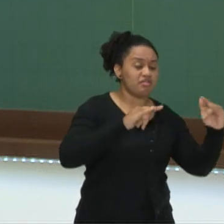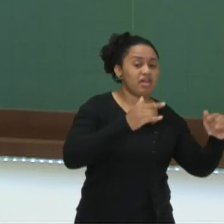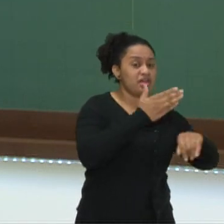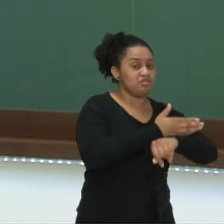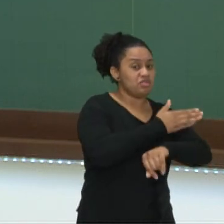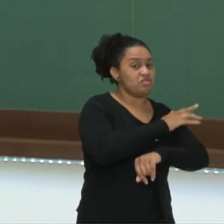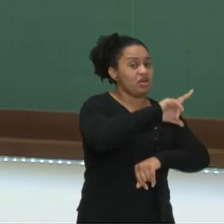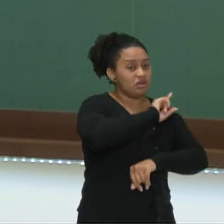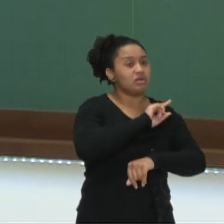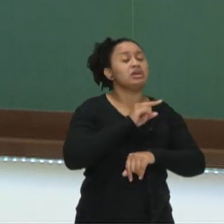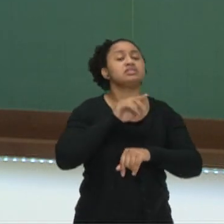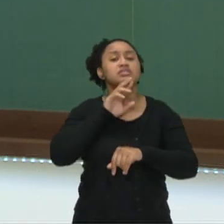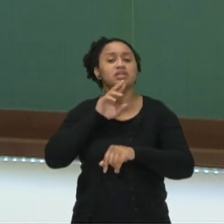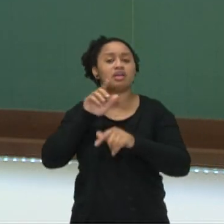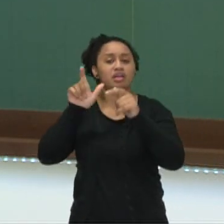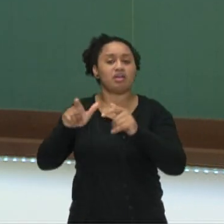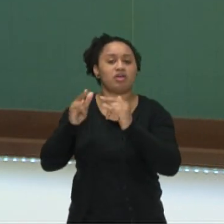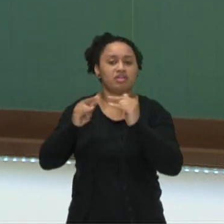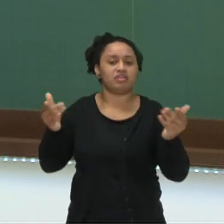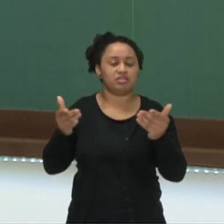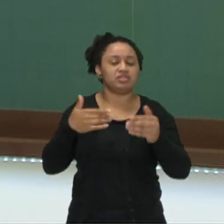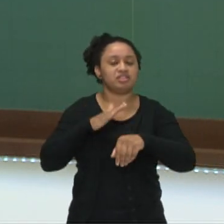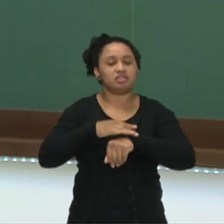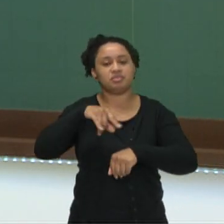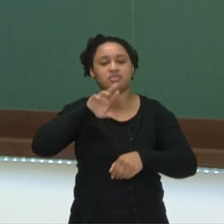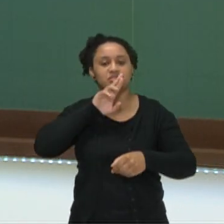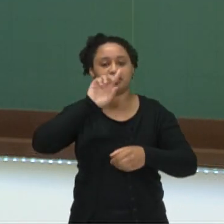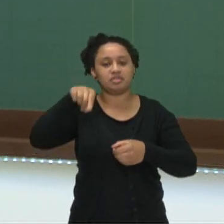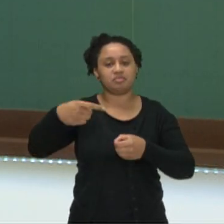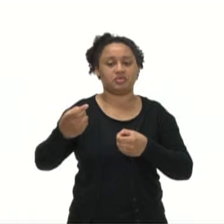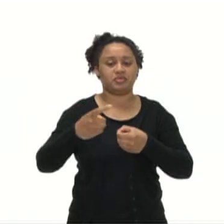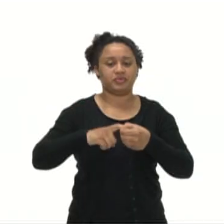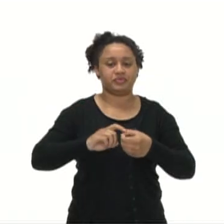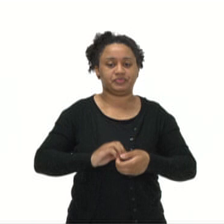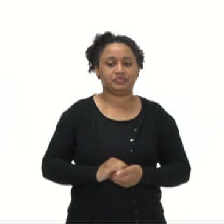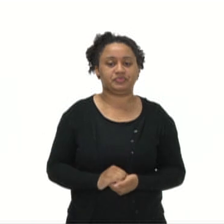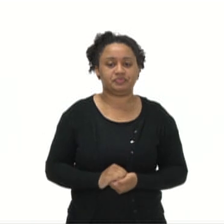que aí é uma resposta pessoal. Vou dar um tempinho para vocês e já voltamos.